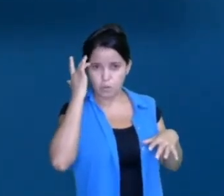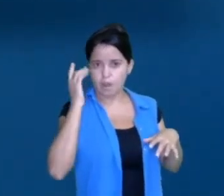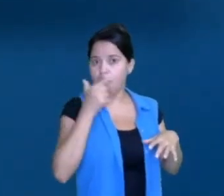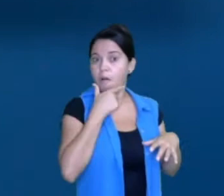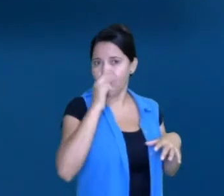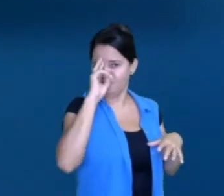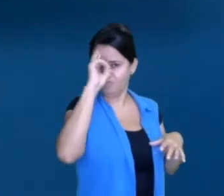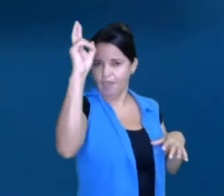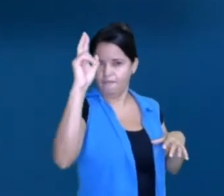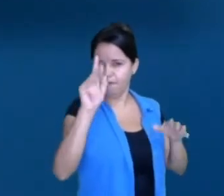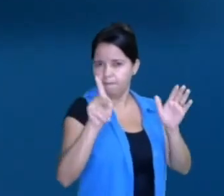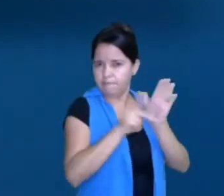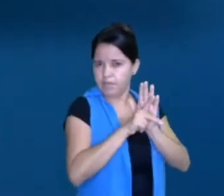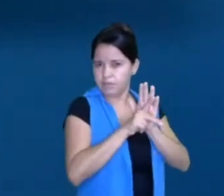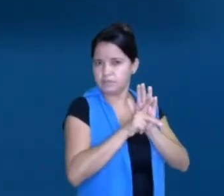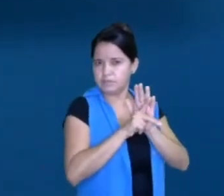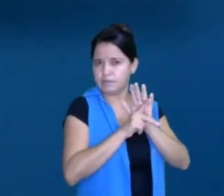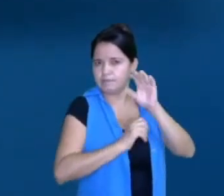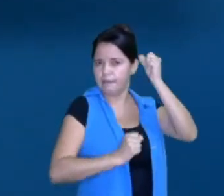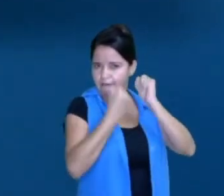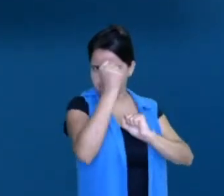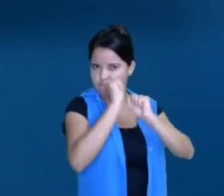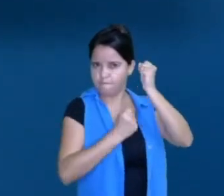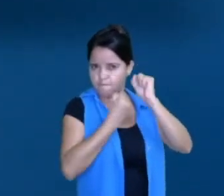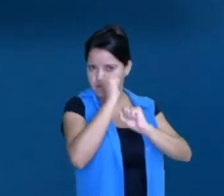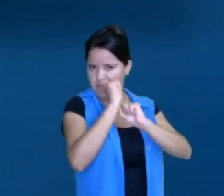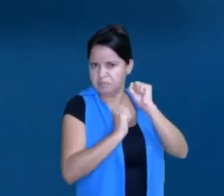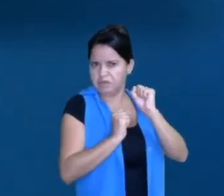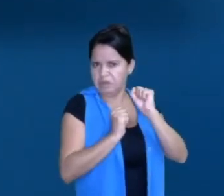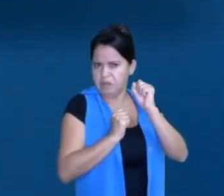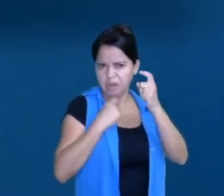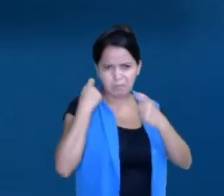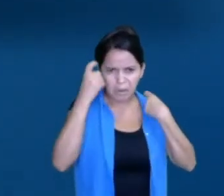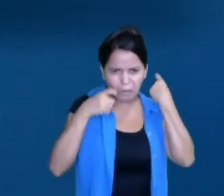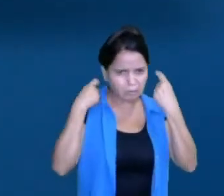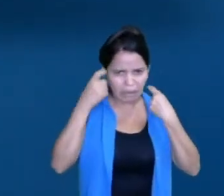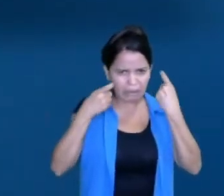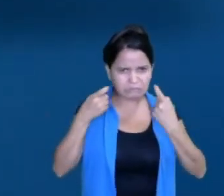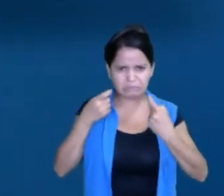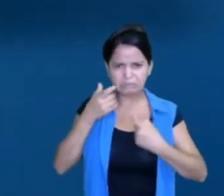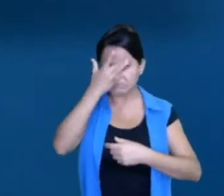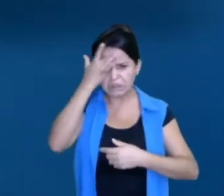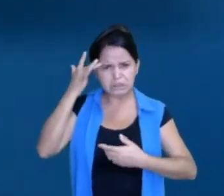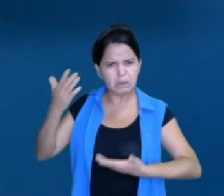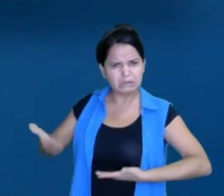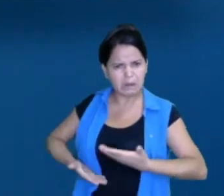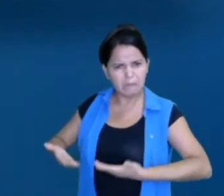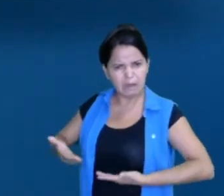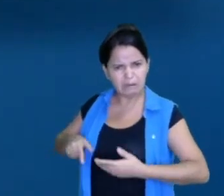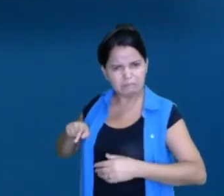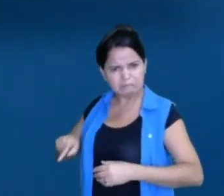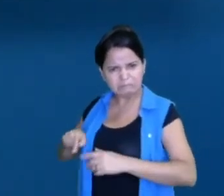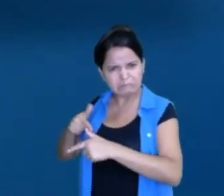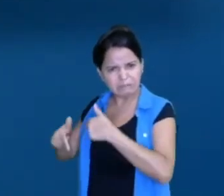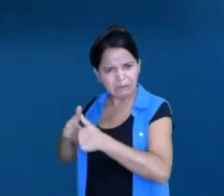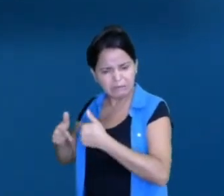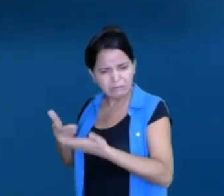do trabalhador. Tanto é que esse trabalhador, ele passava por situação tão